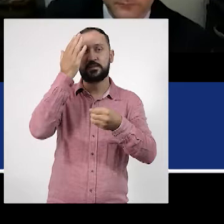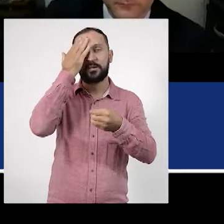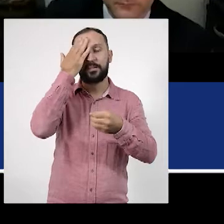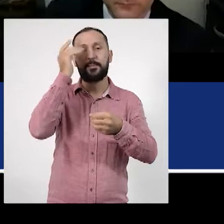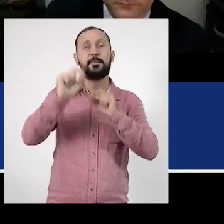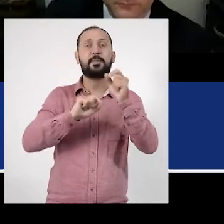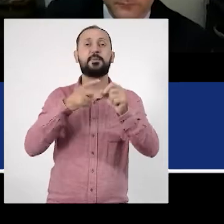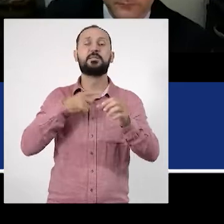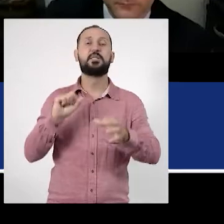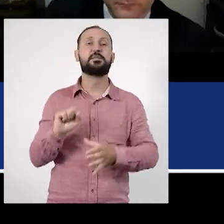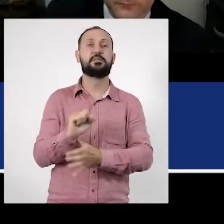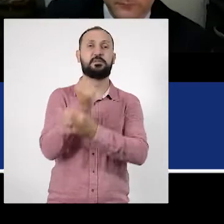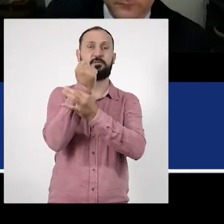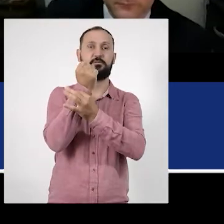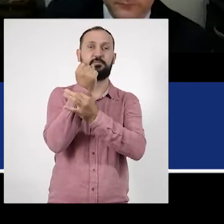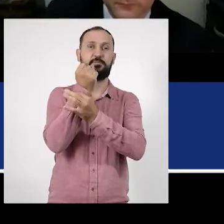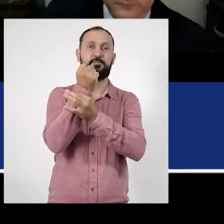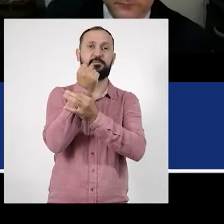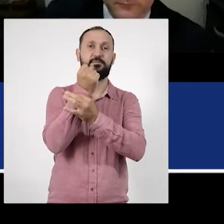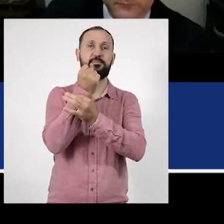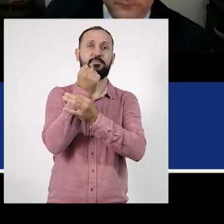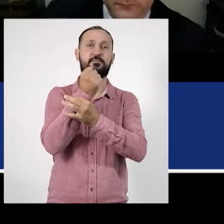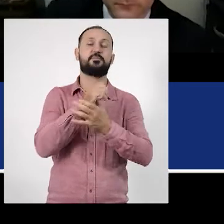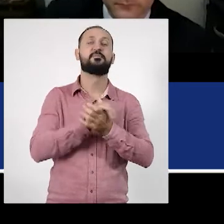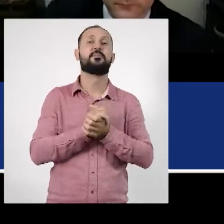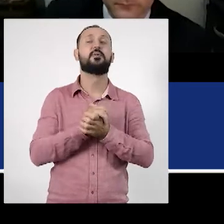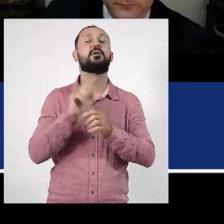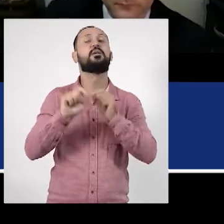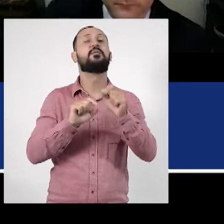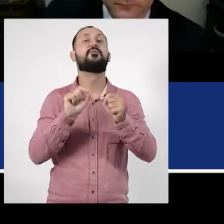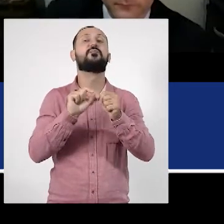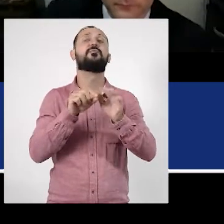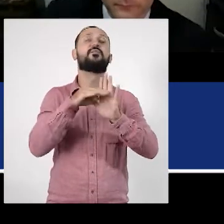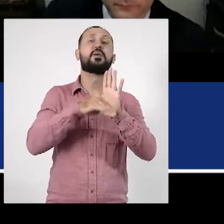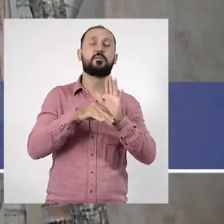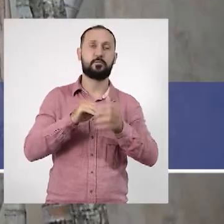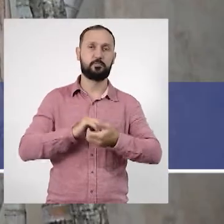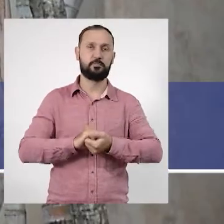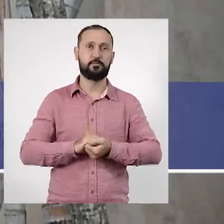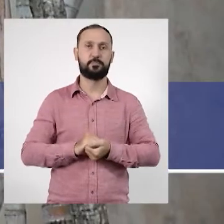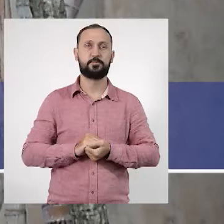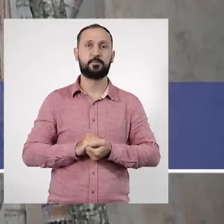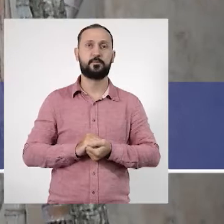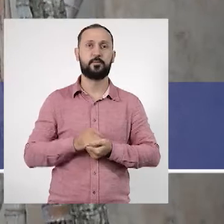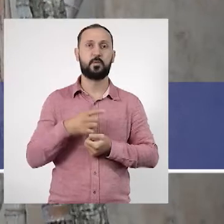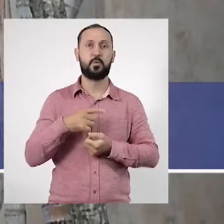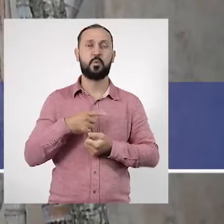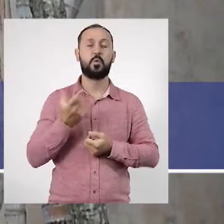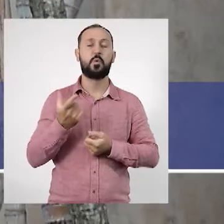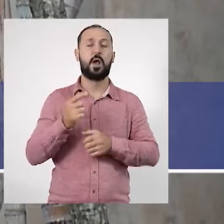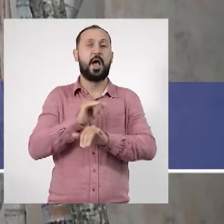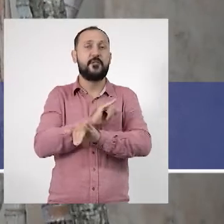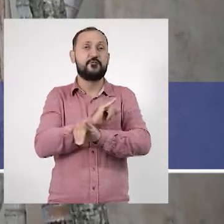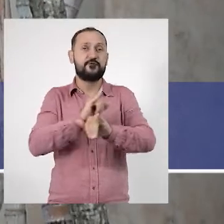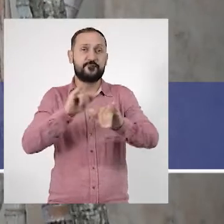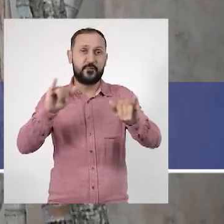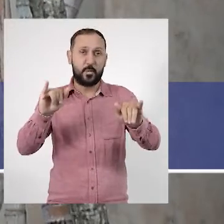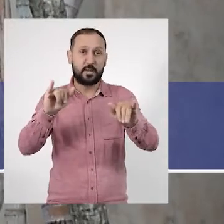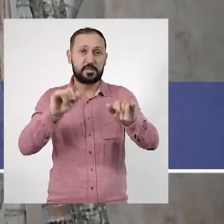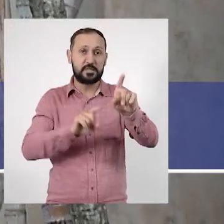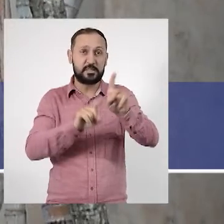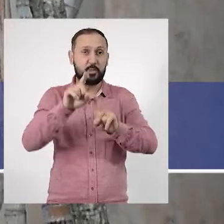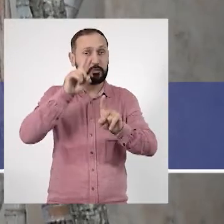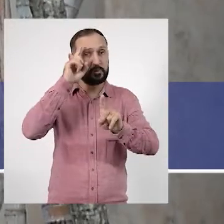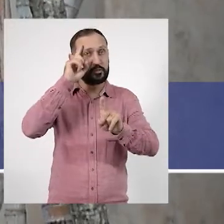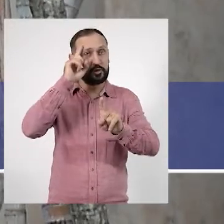ter uma segurança aqui de que alguma coisa, né, está sendo providenciada. Dados do boletim do coronavírus da Secretaria